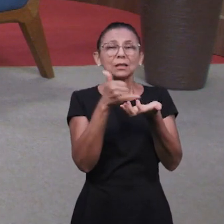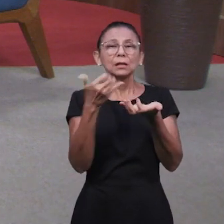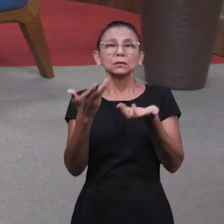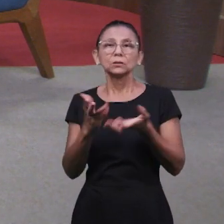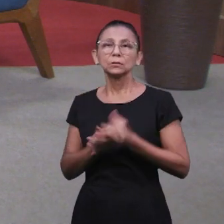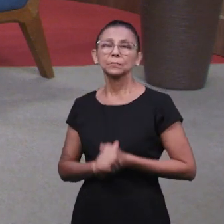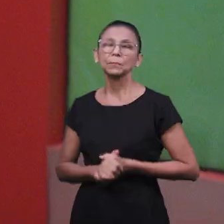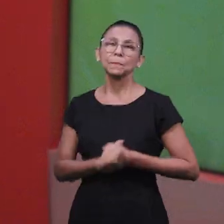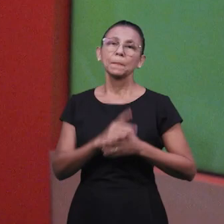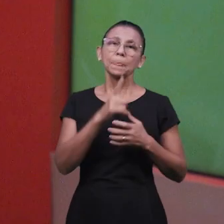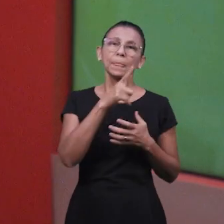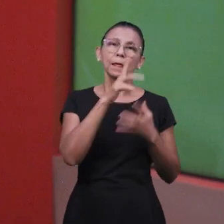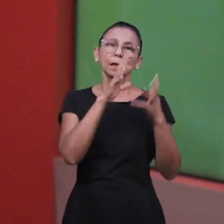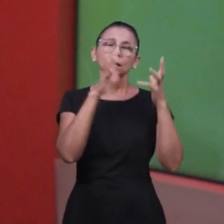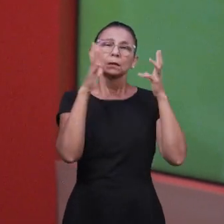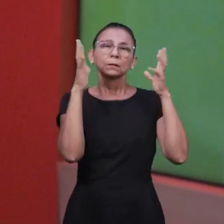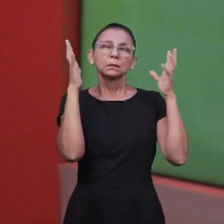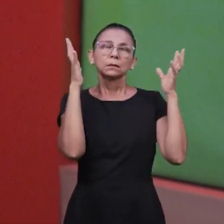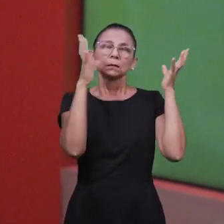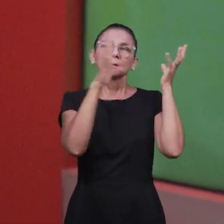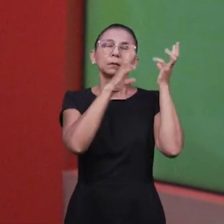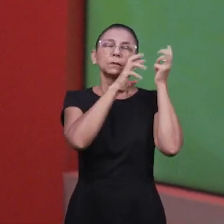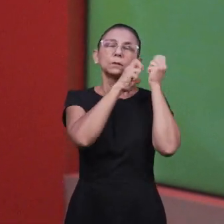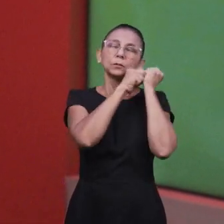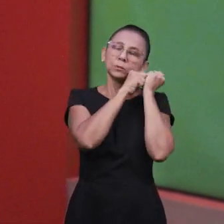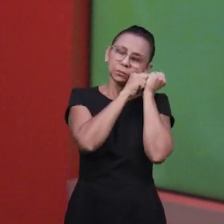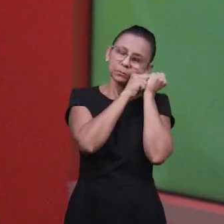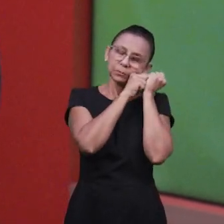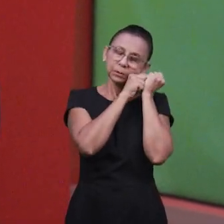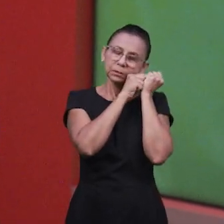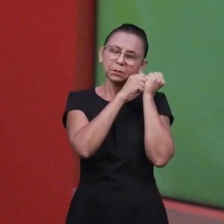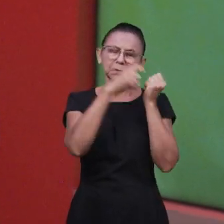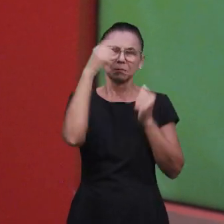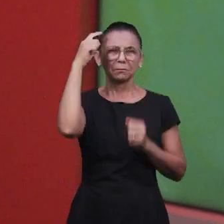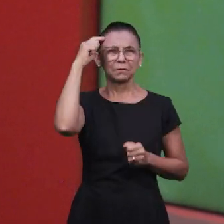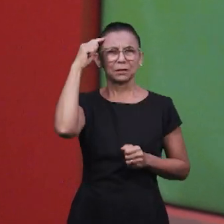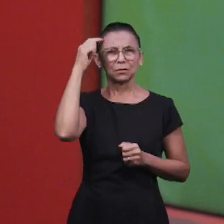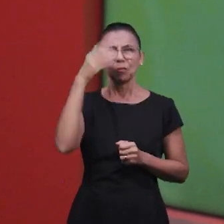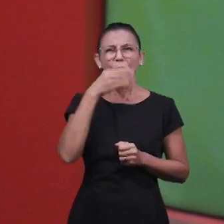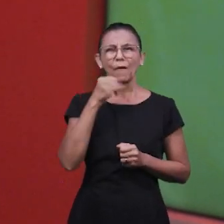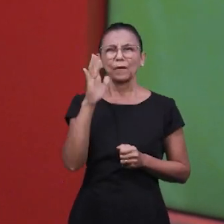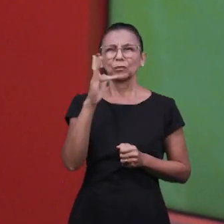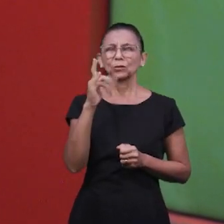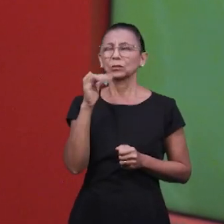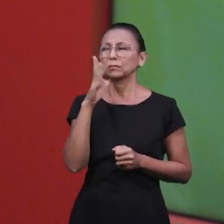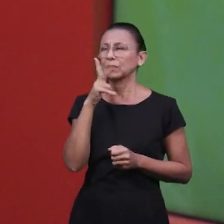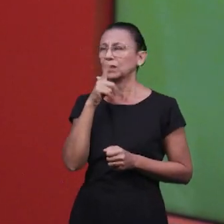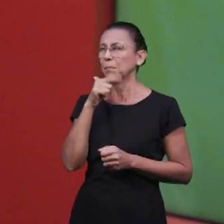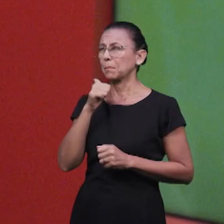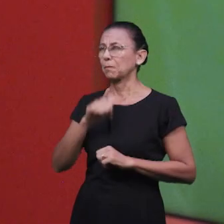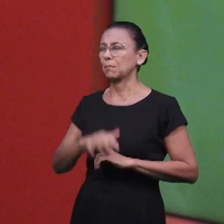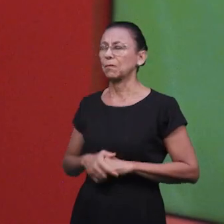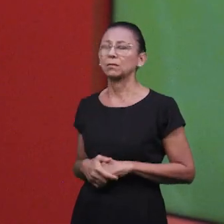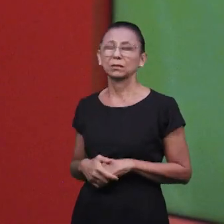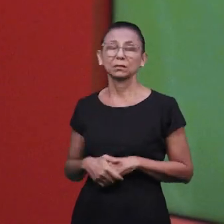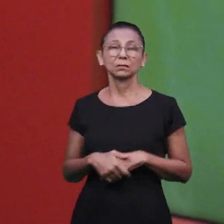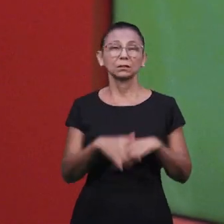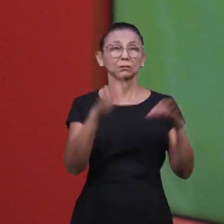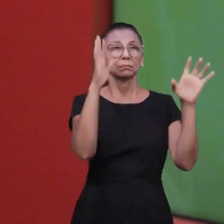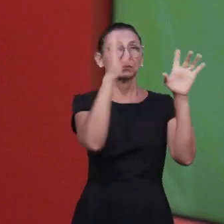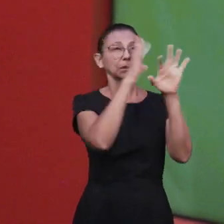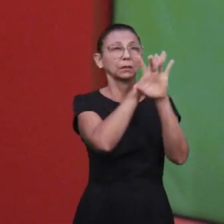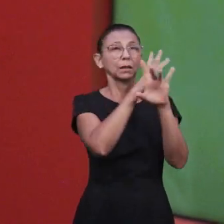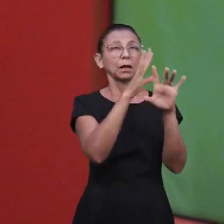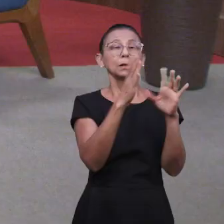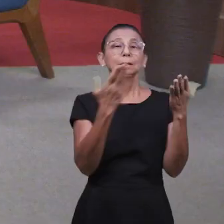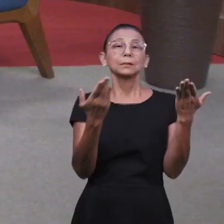elas dormiram, acharam que o noivo ia demorar mais, não se prepararam e não puderam entrar na